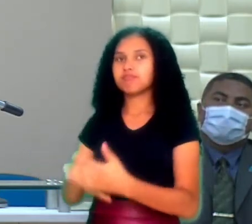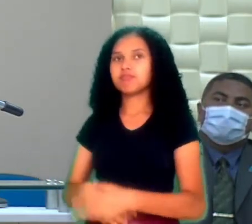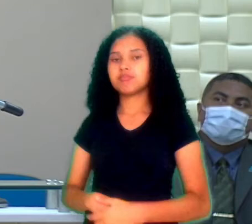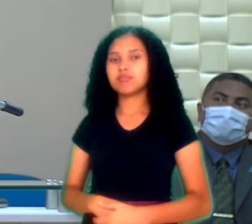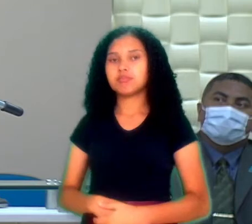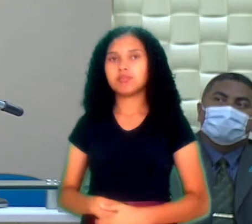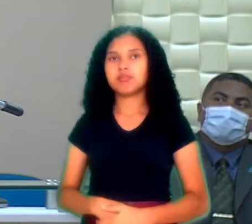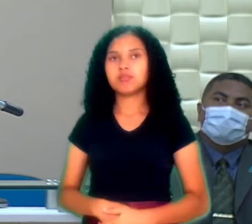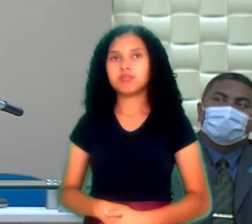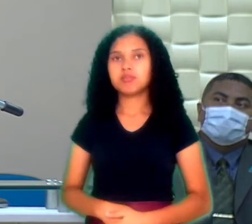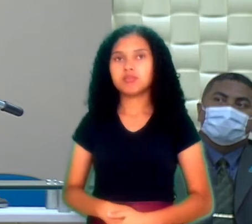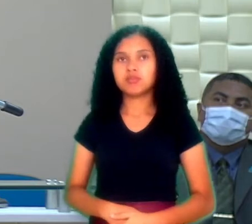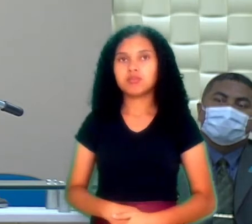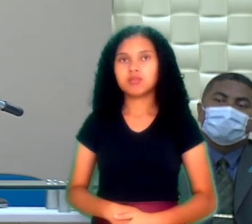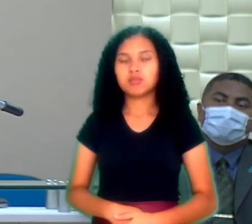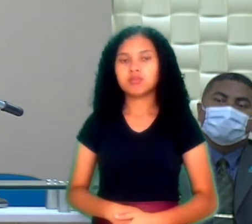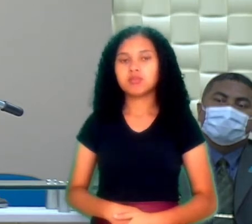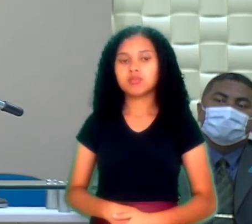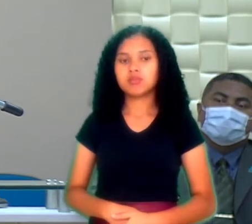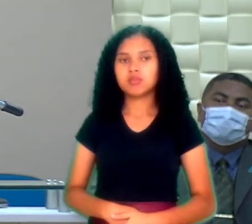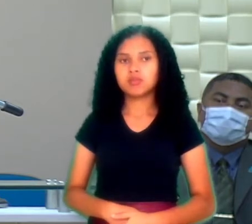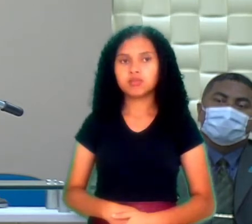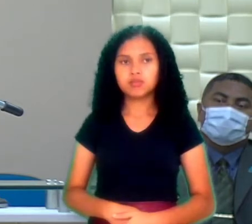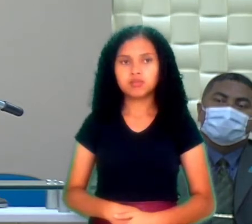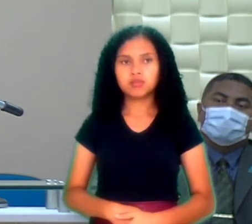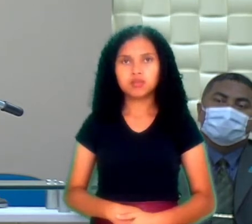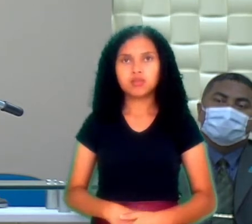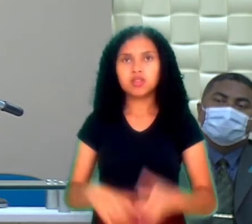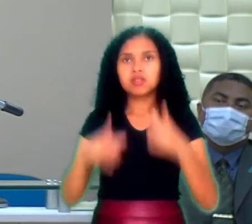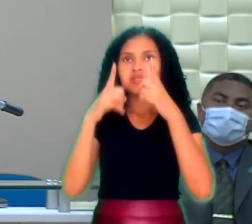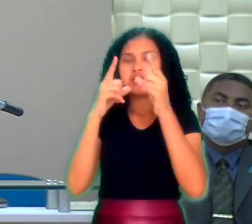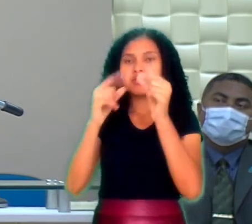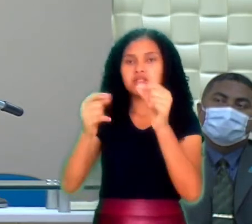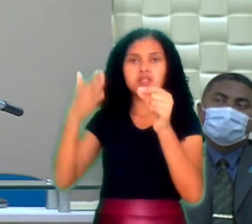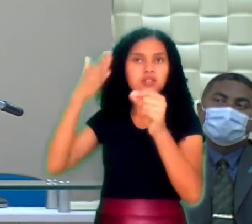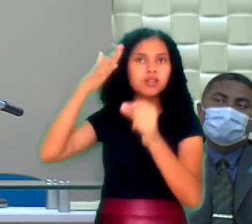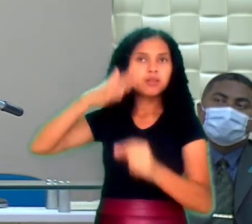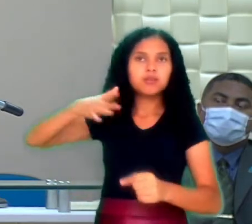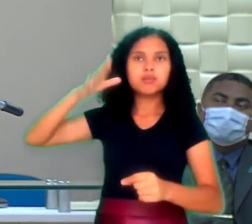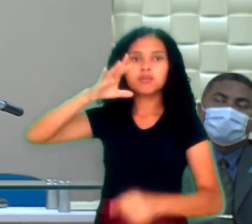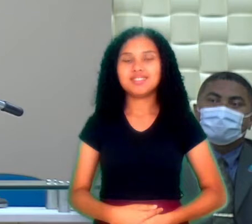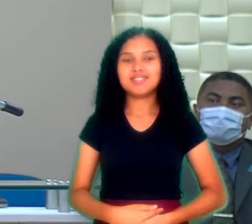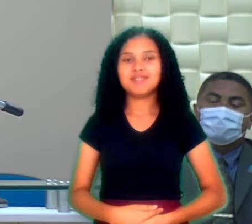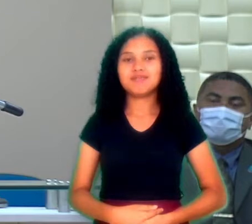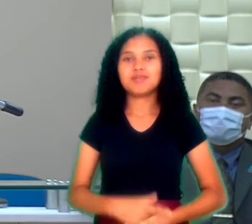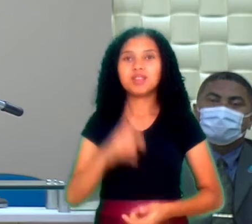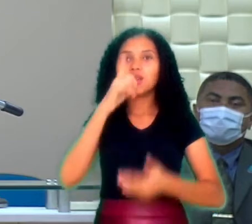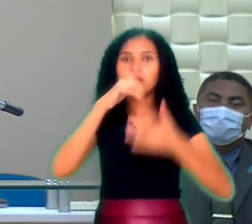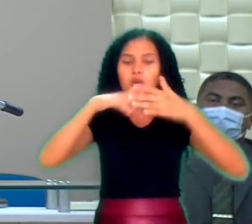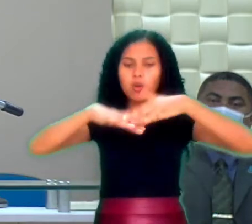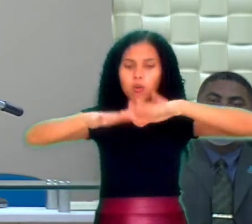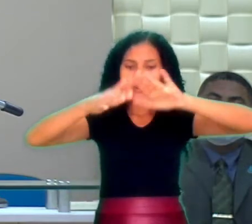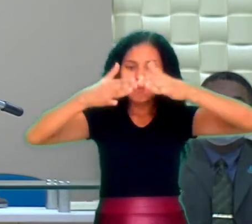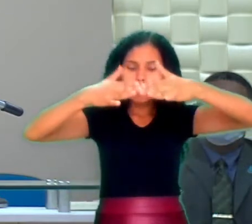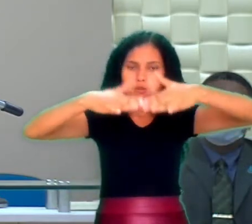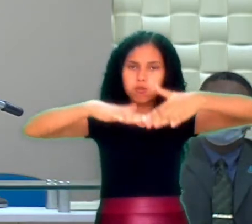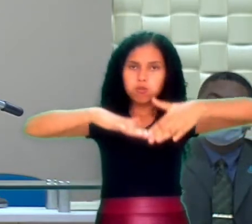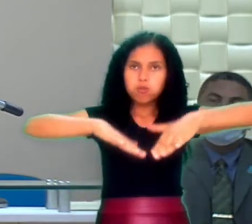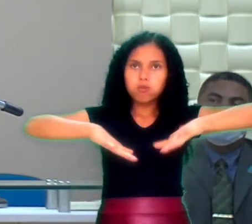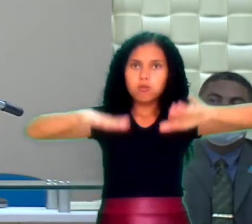ele conhece. E se tem fugitivo nos assistindo aí, ele conhece. Bendito seja o santo